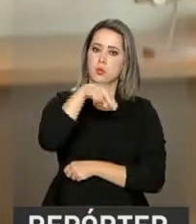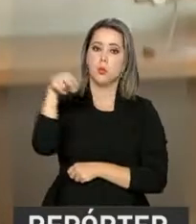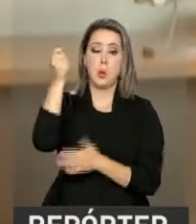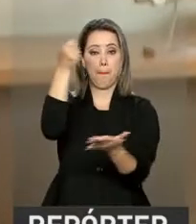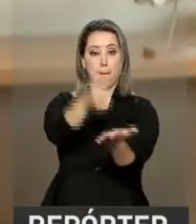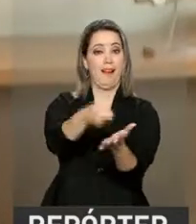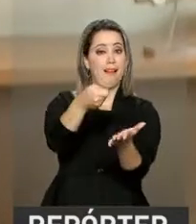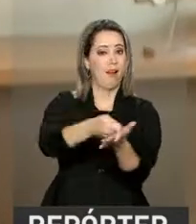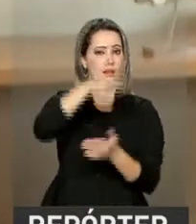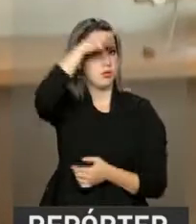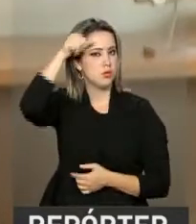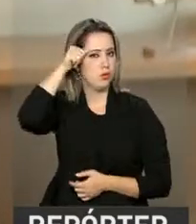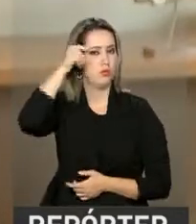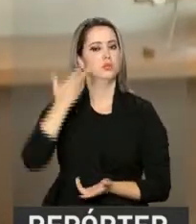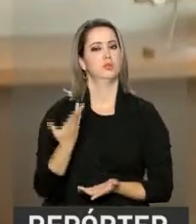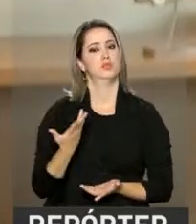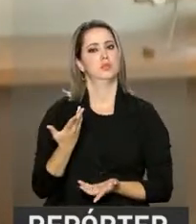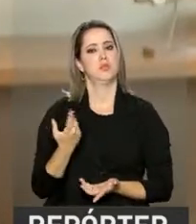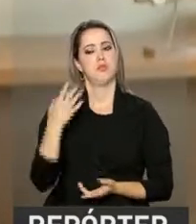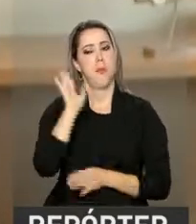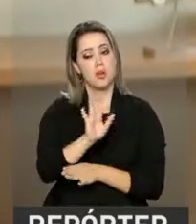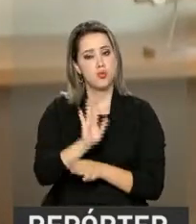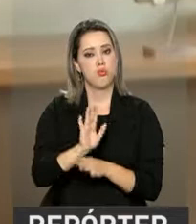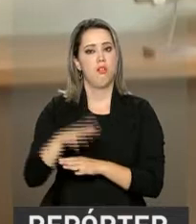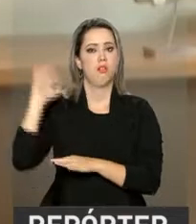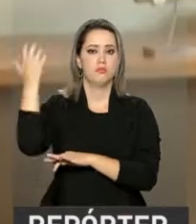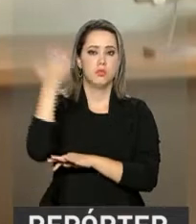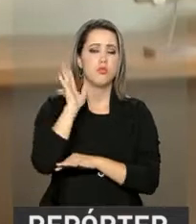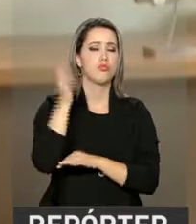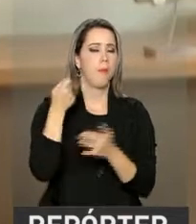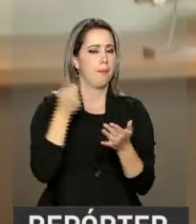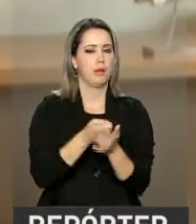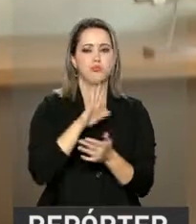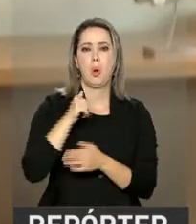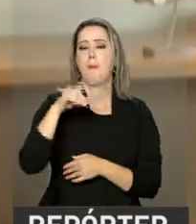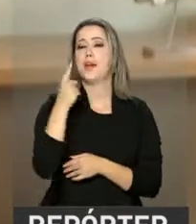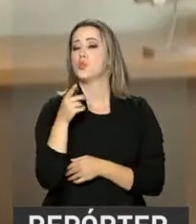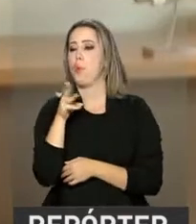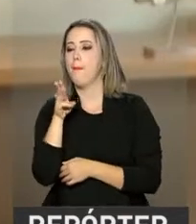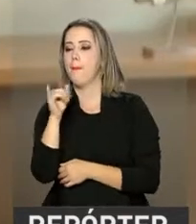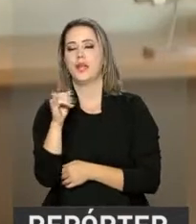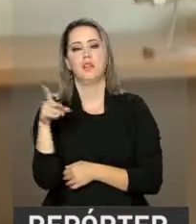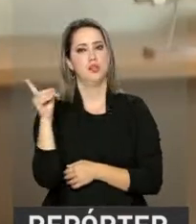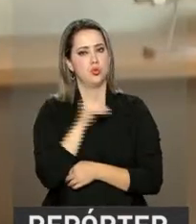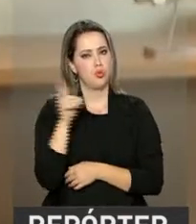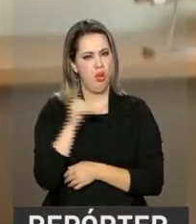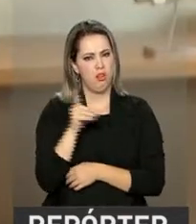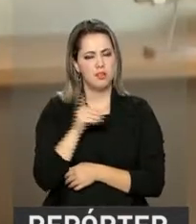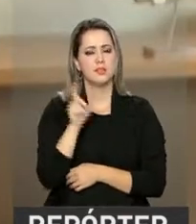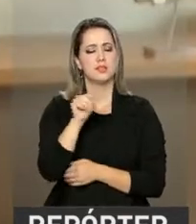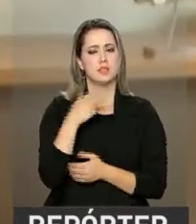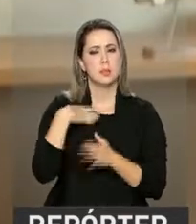do fundo amazônico nos últimos anos a noruega já contribuiu com quase 1 bilhão de dólares para